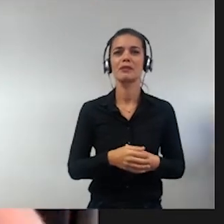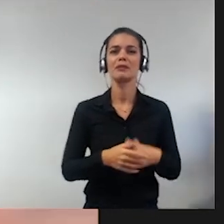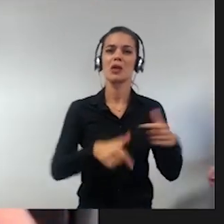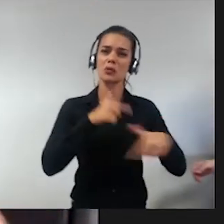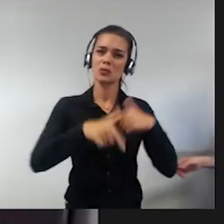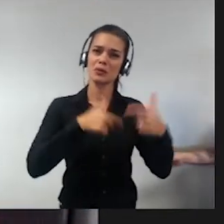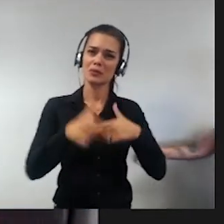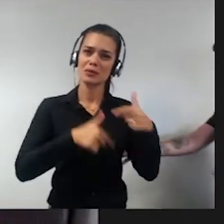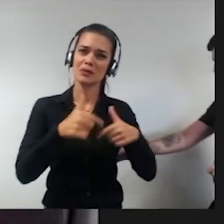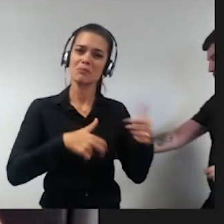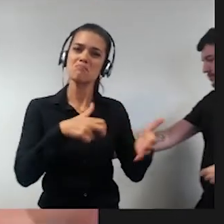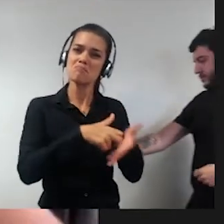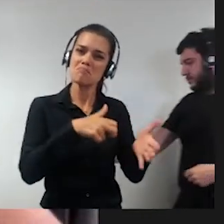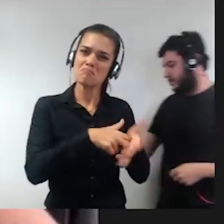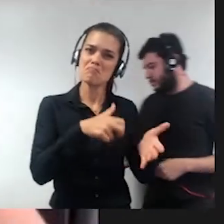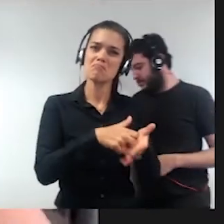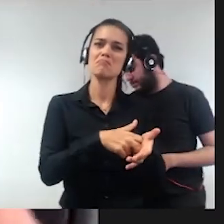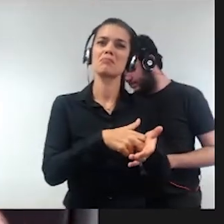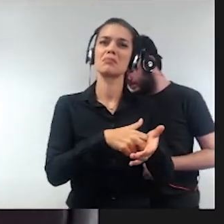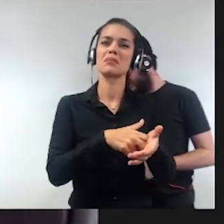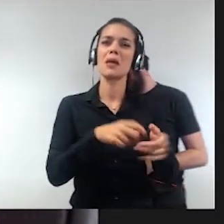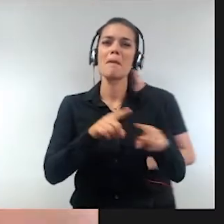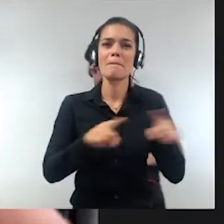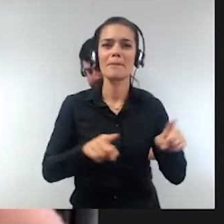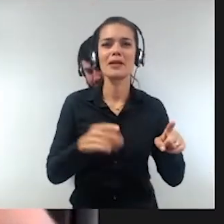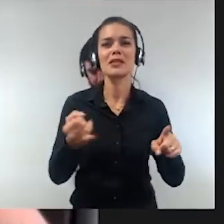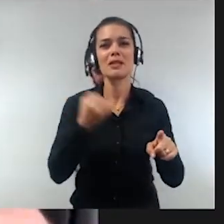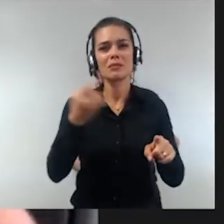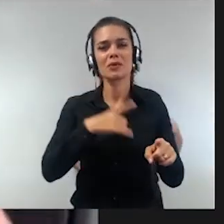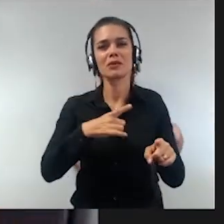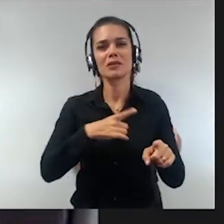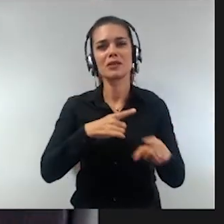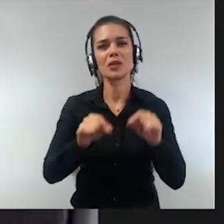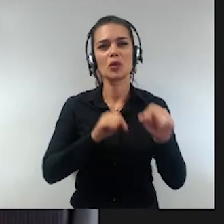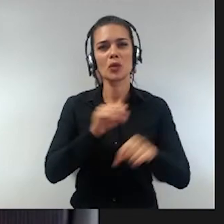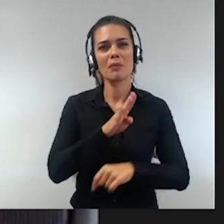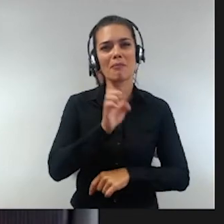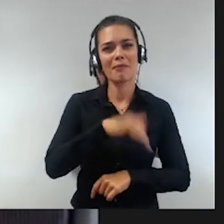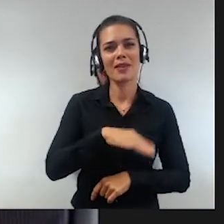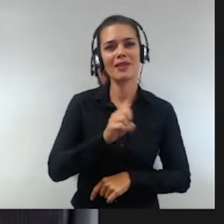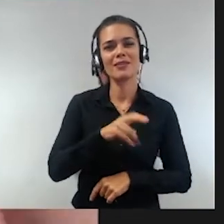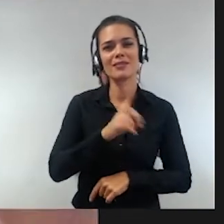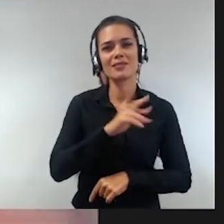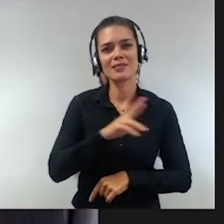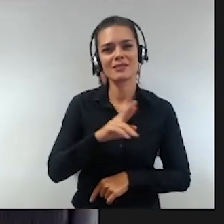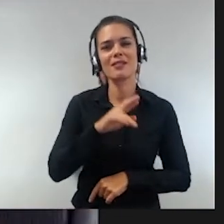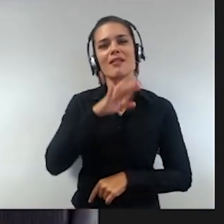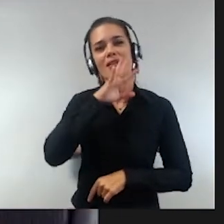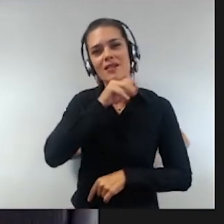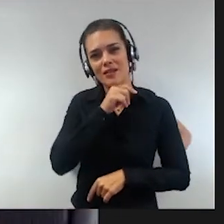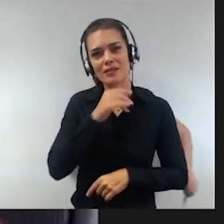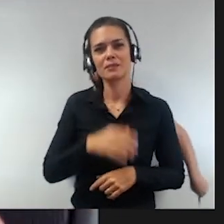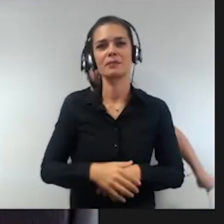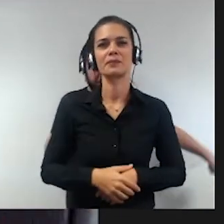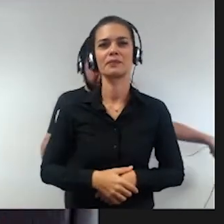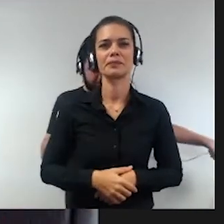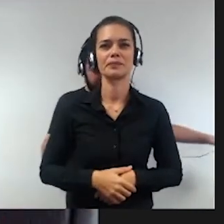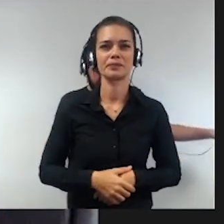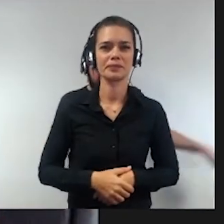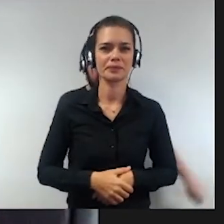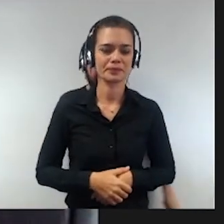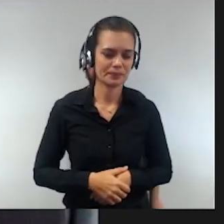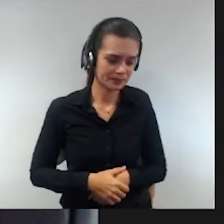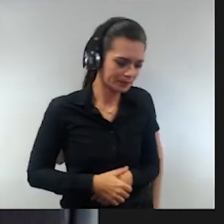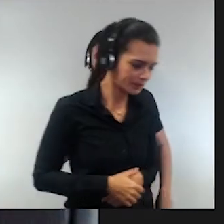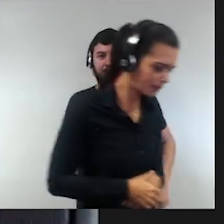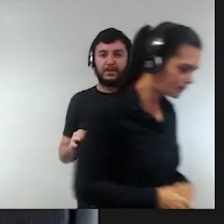medidas punitivas, medidas de dignidade, medidas de bem-estar animal, proteção, defesa dos animais. Nos falta